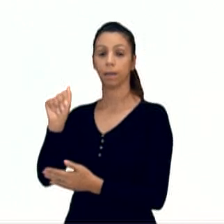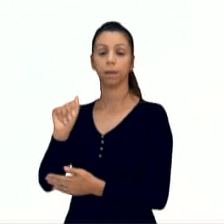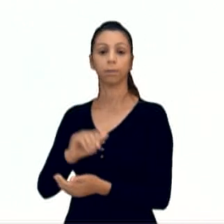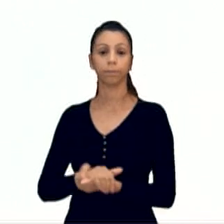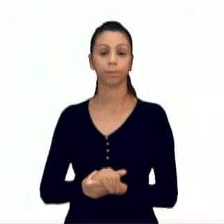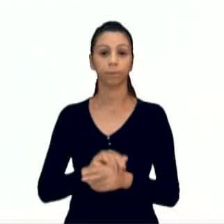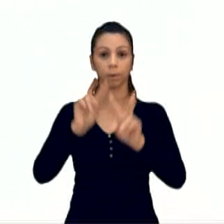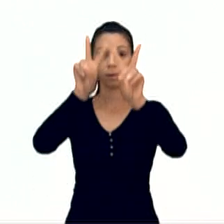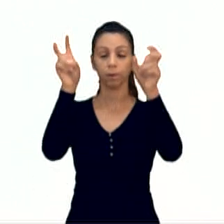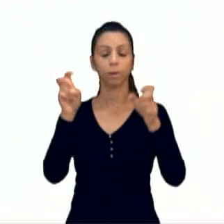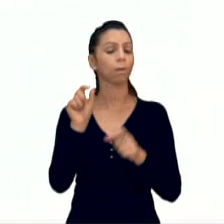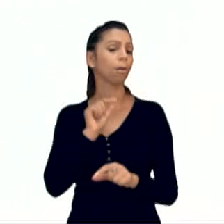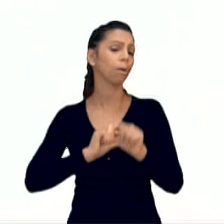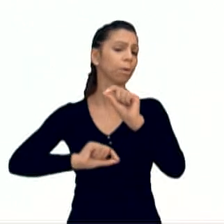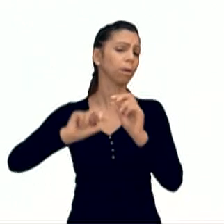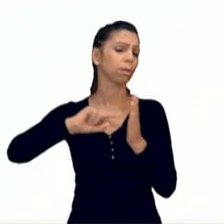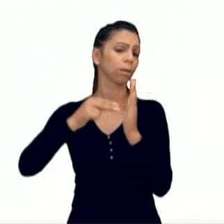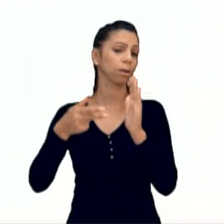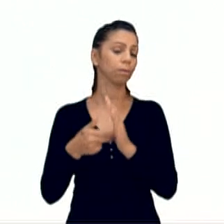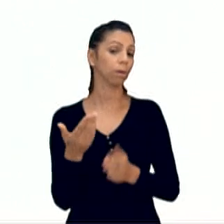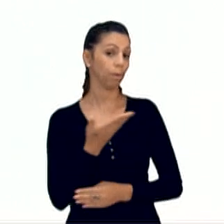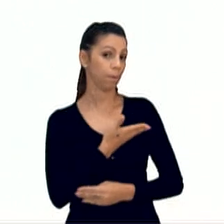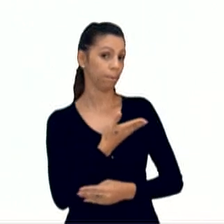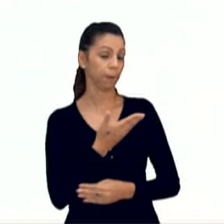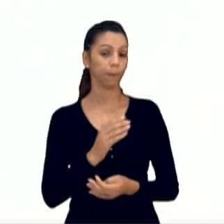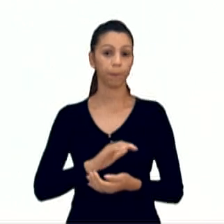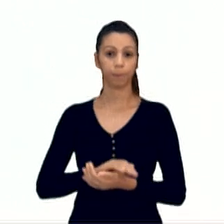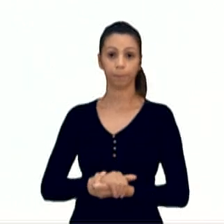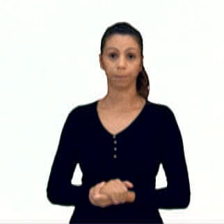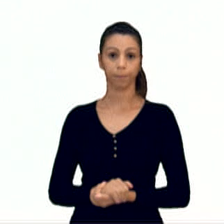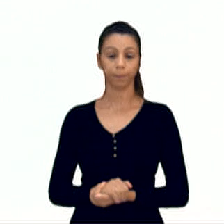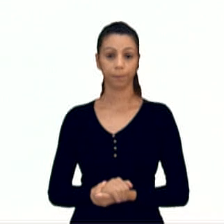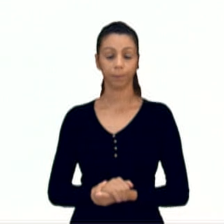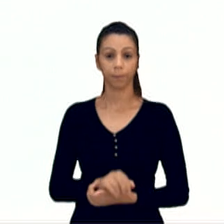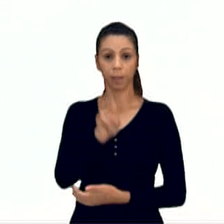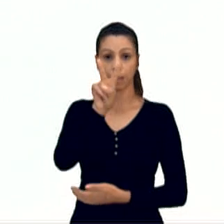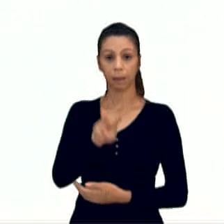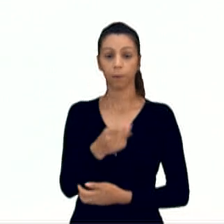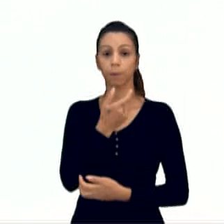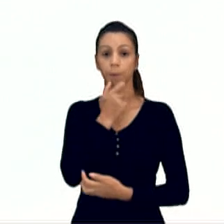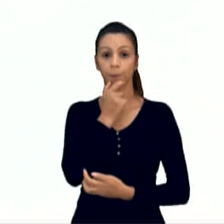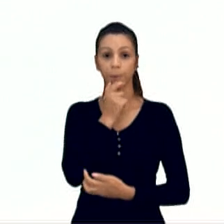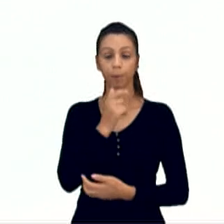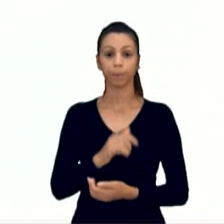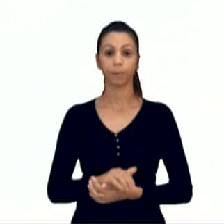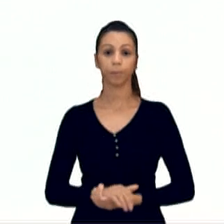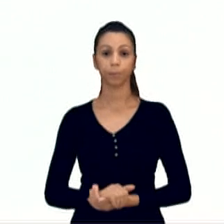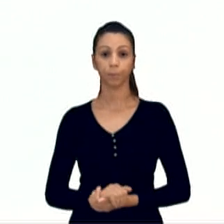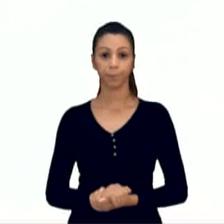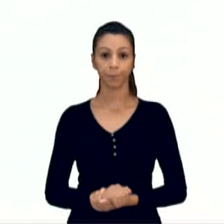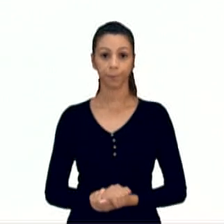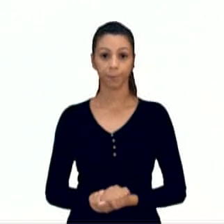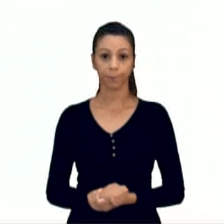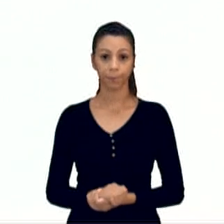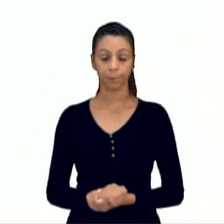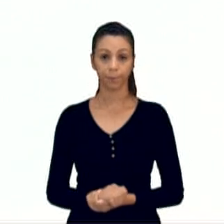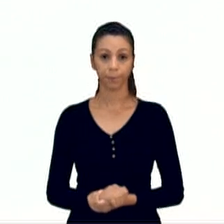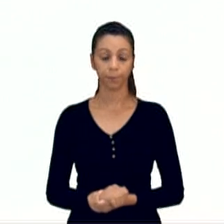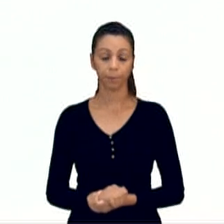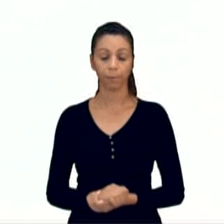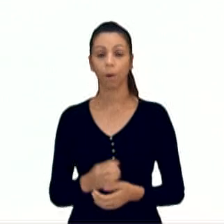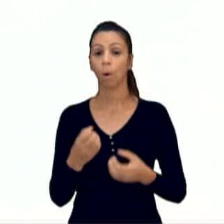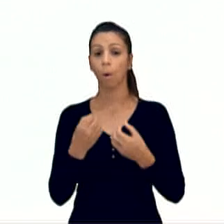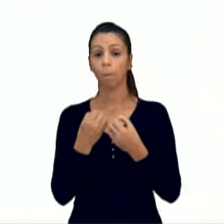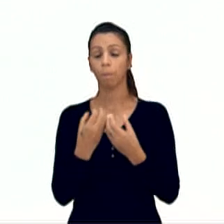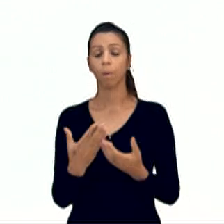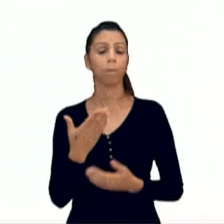que é um amigo? E a poesia diz assim, ó, A good friend is someone who cares about you. Um bom amigo